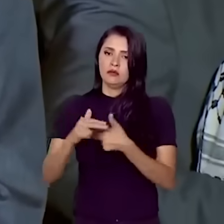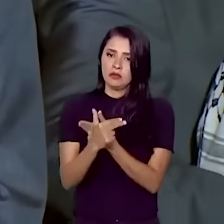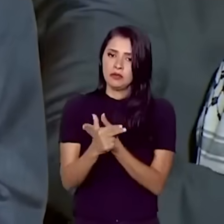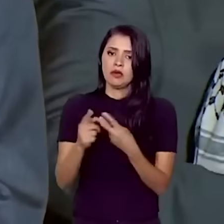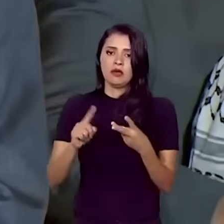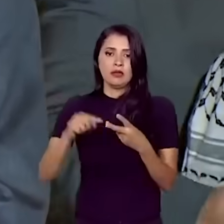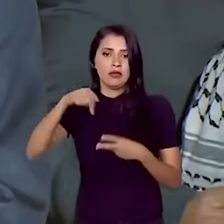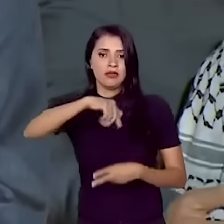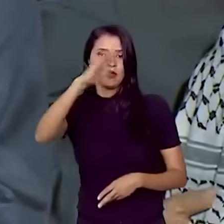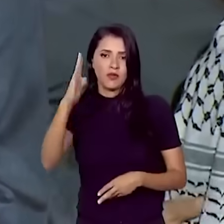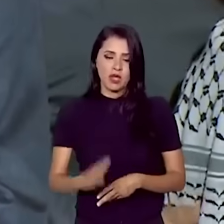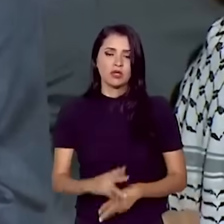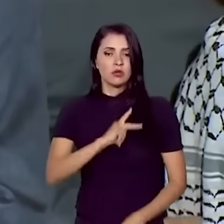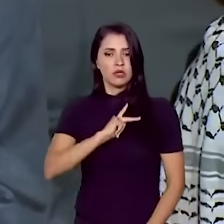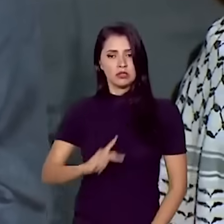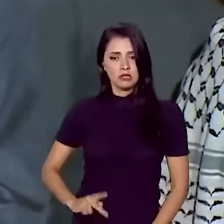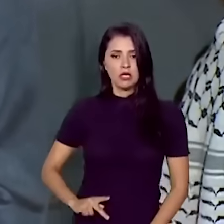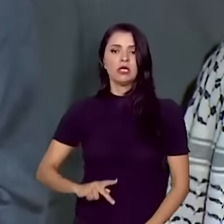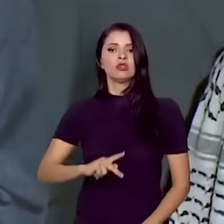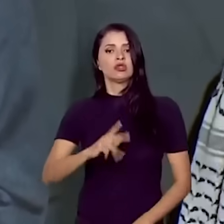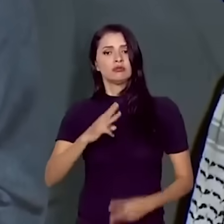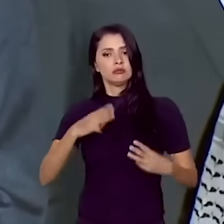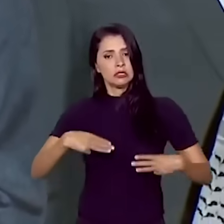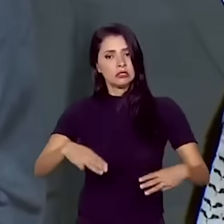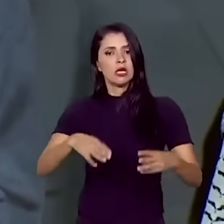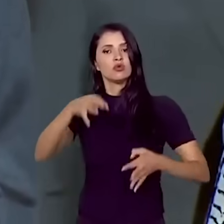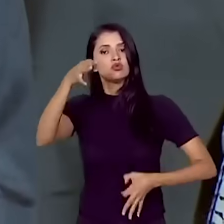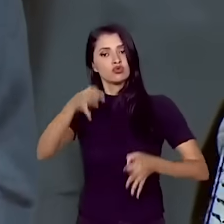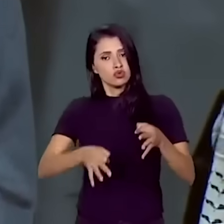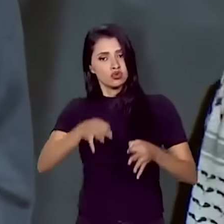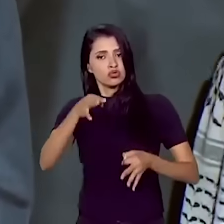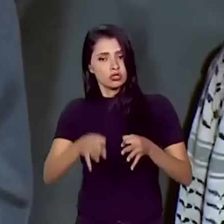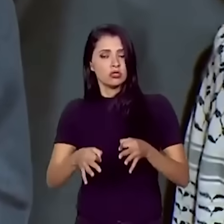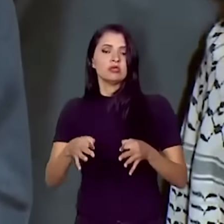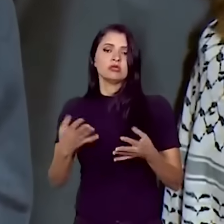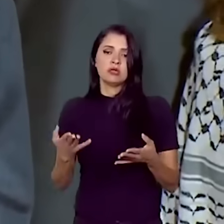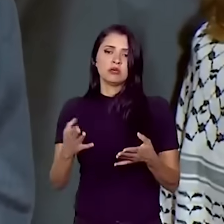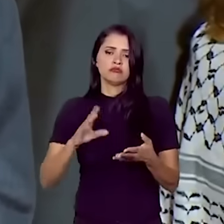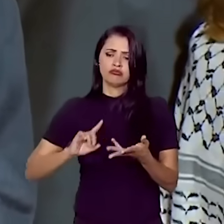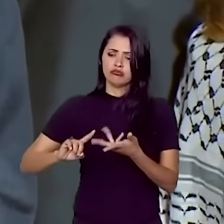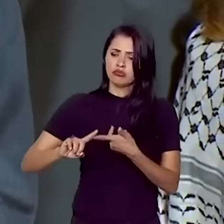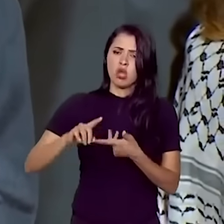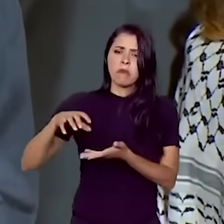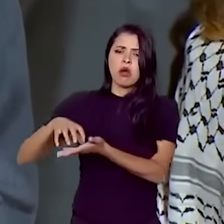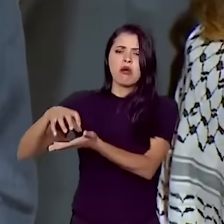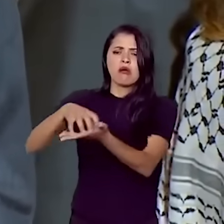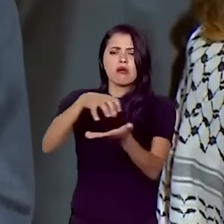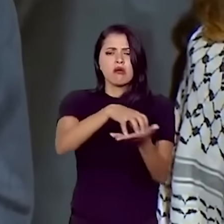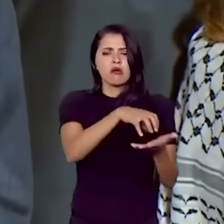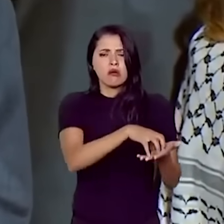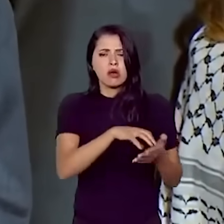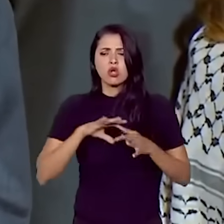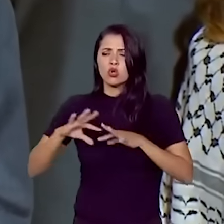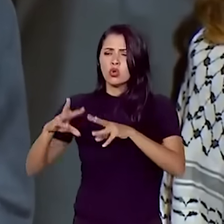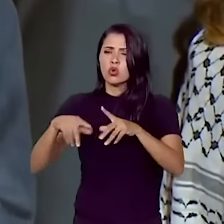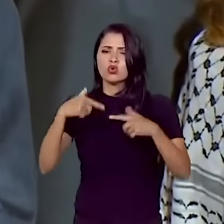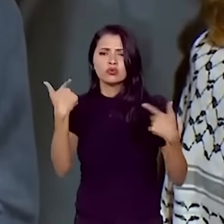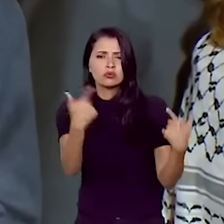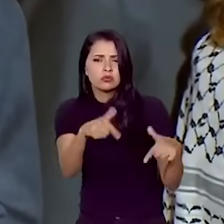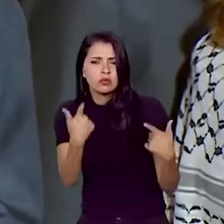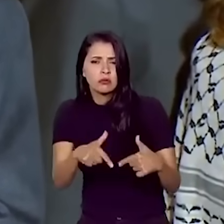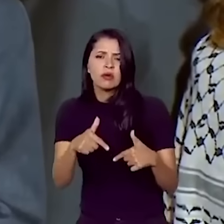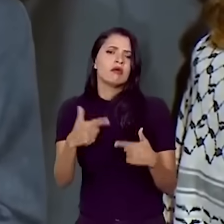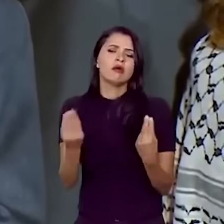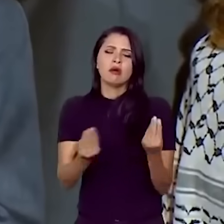a Presidência da República, o Ministério da Justiça, e enfim, todos os órgãos que trabalham